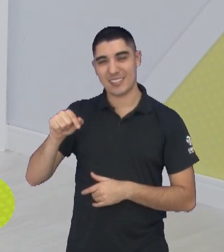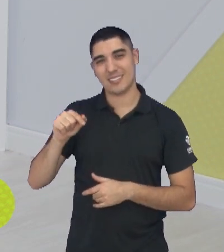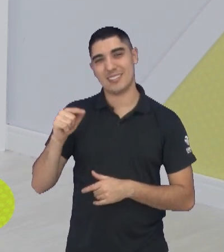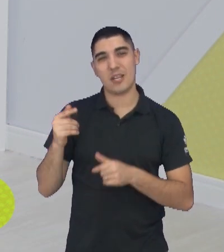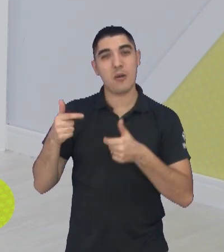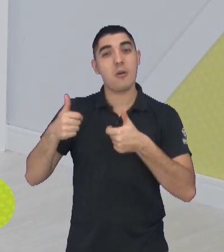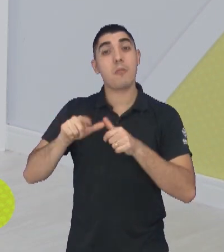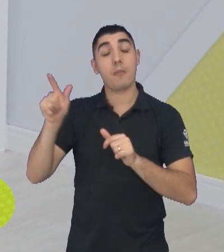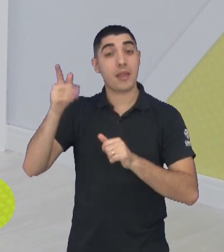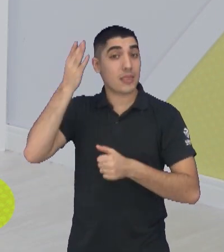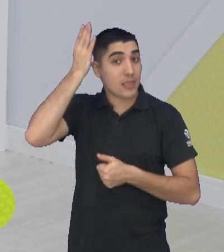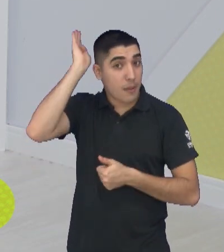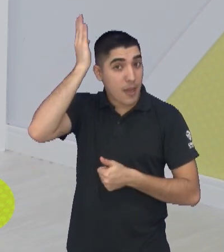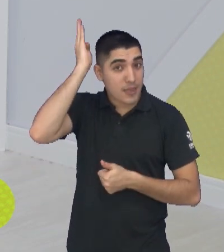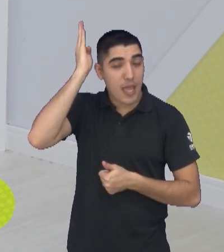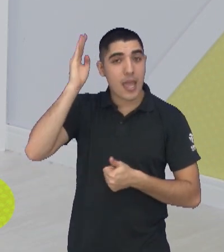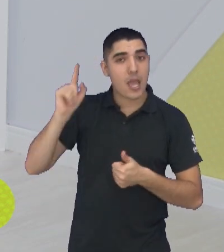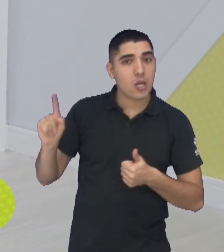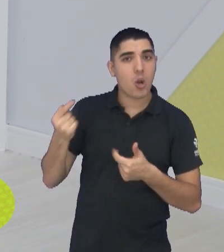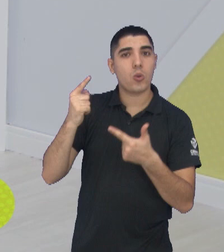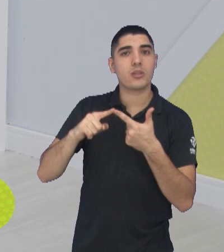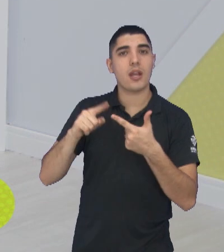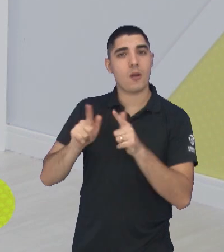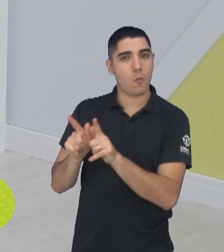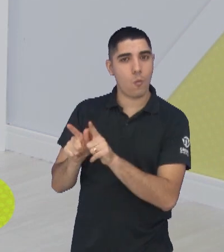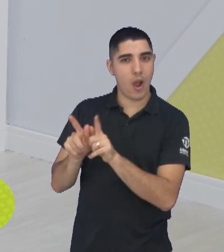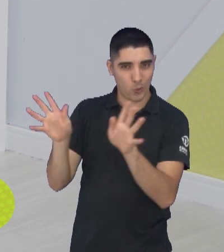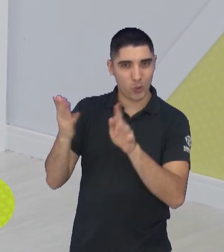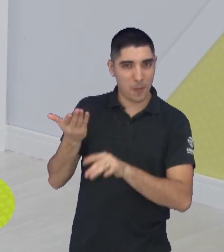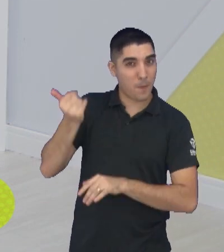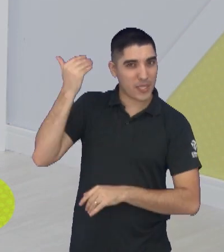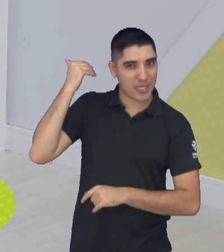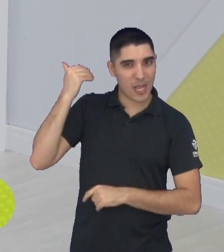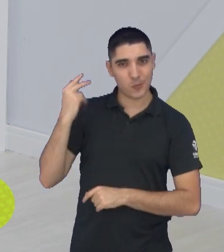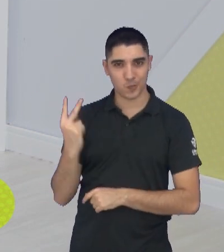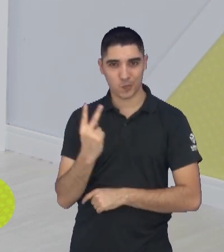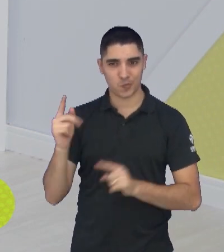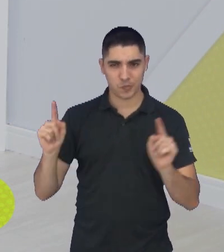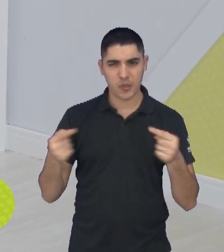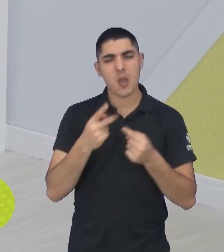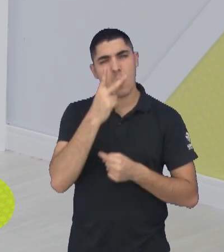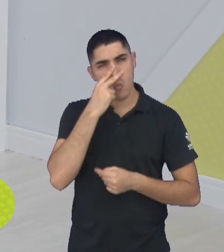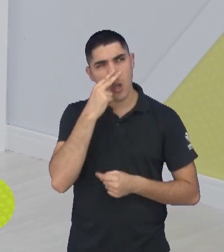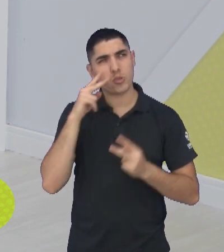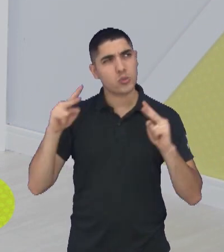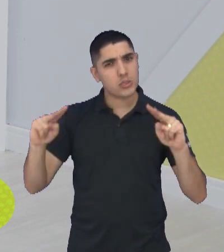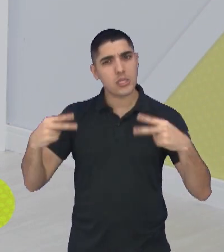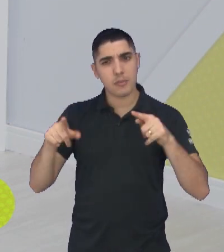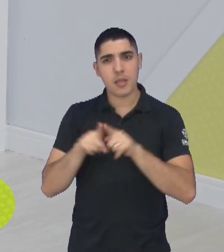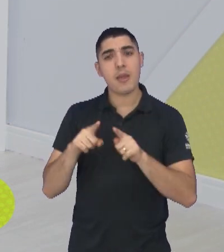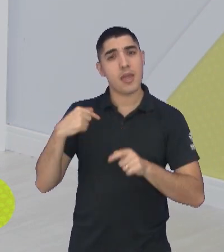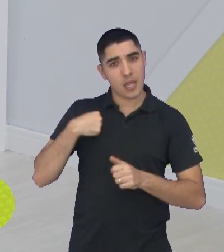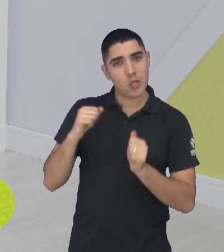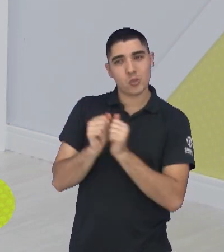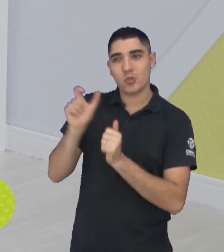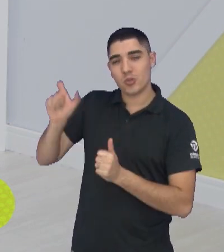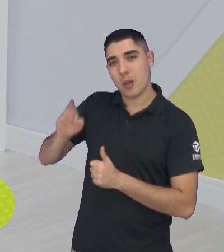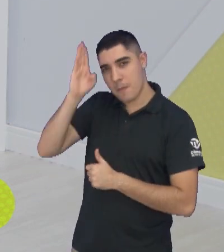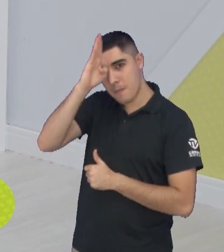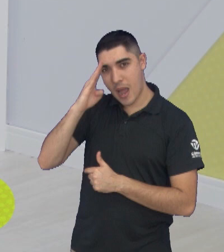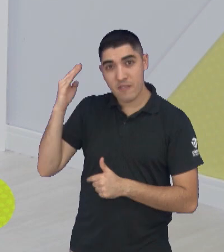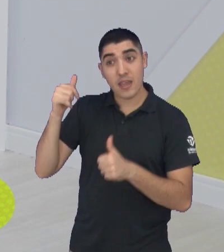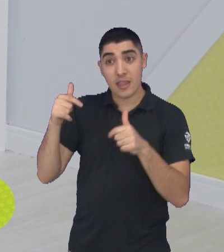fazer um jogo do Taubaté contra a equipe do Guarulhos, né? Também, acho que semifinal de campeonato. Eu e Marvin Pinho estivemos lá, ginásio